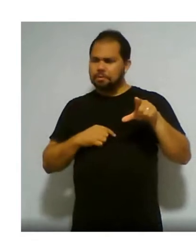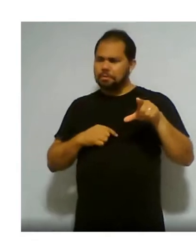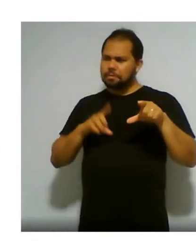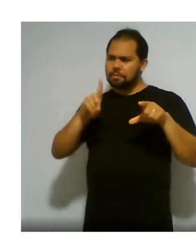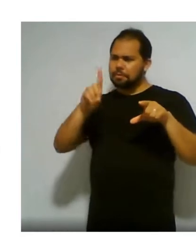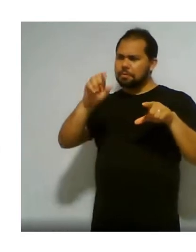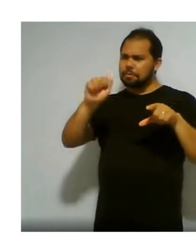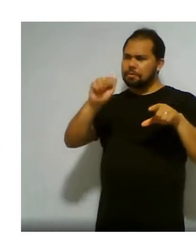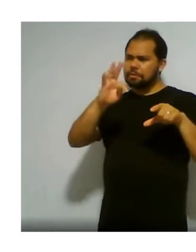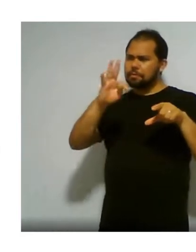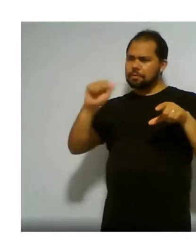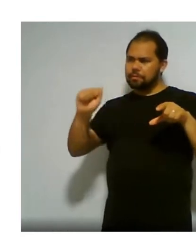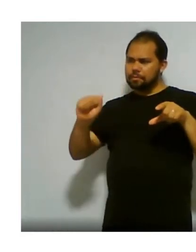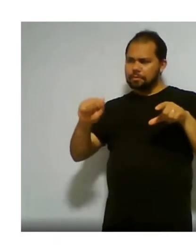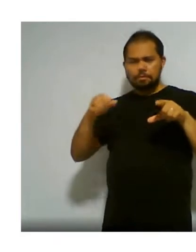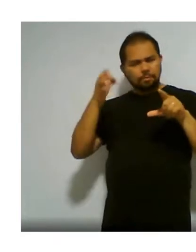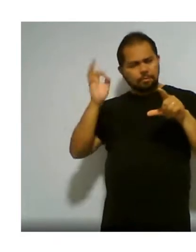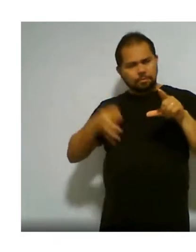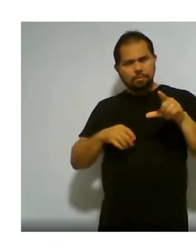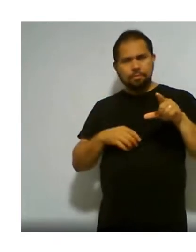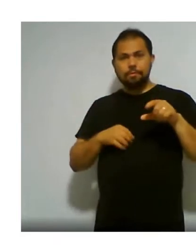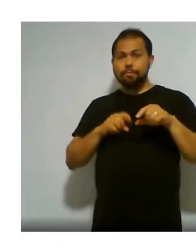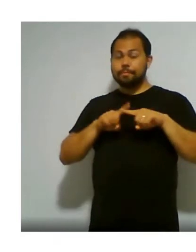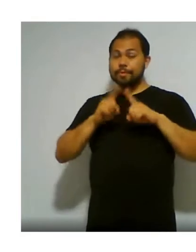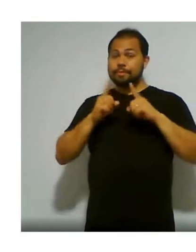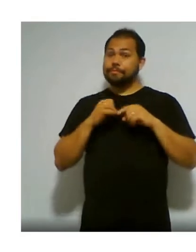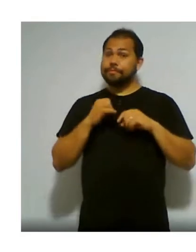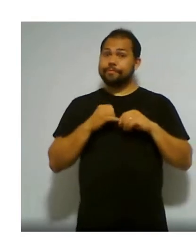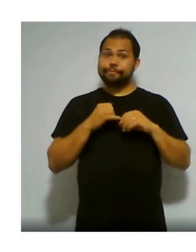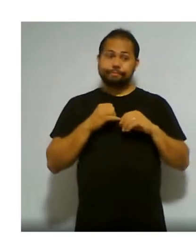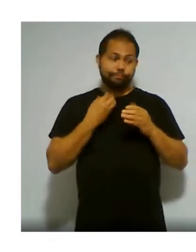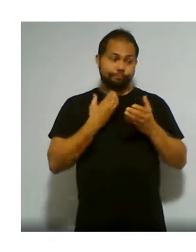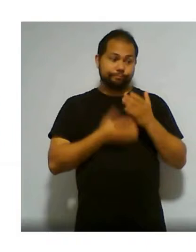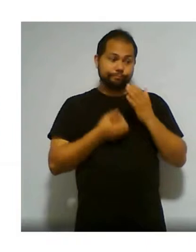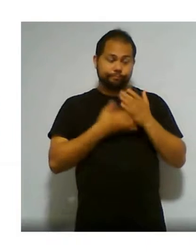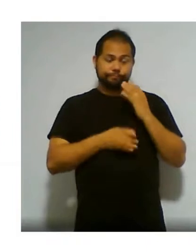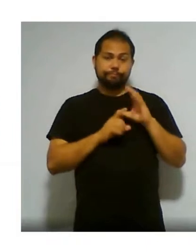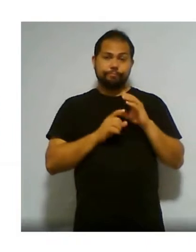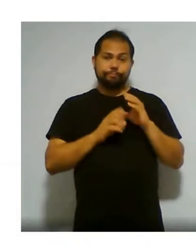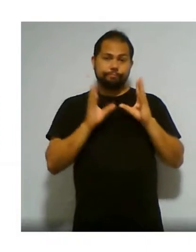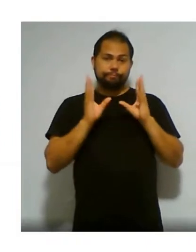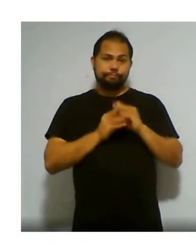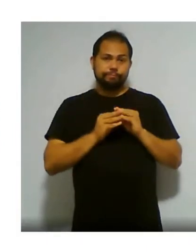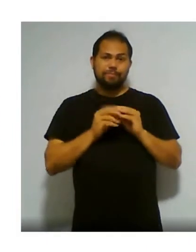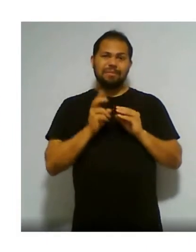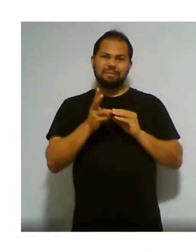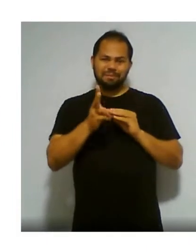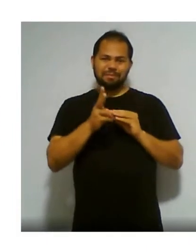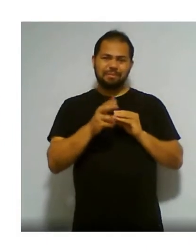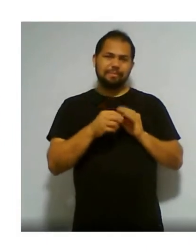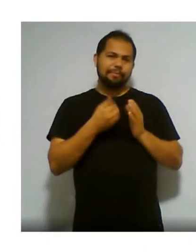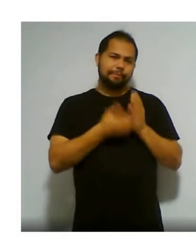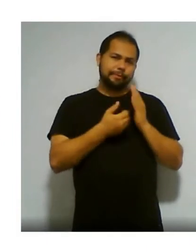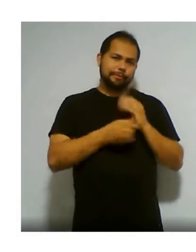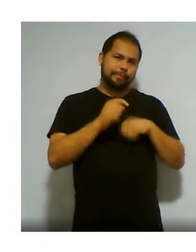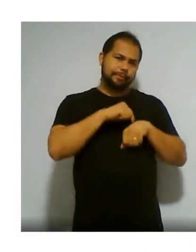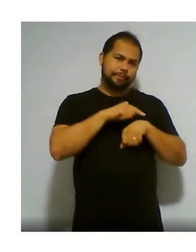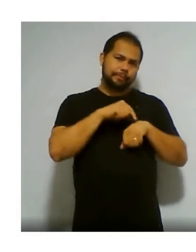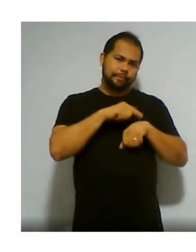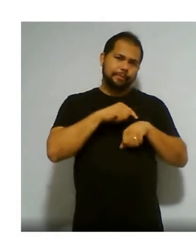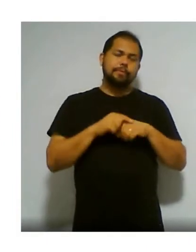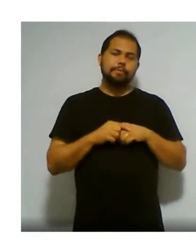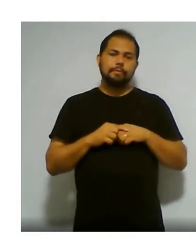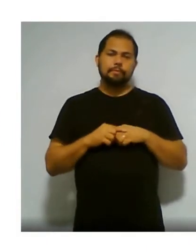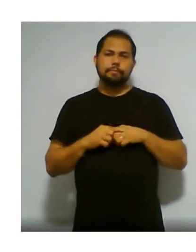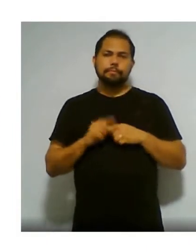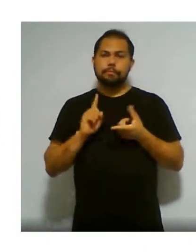começa a perder a sua hora. Né? Ela é desconfigurada nas placas-mães mais antigas você perdia inclusive as configurações